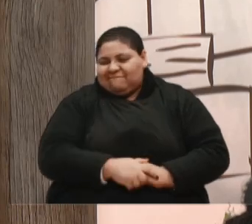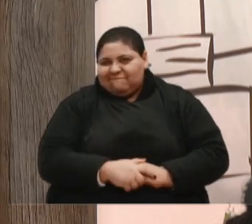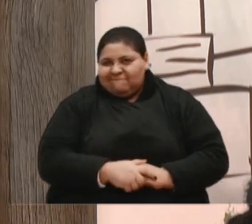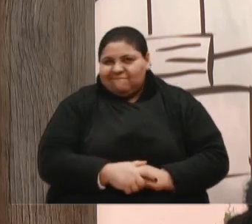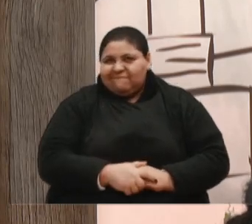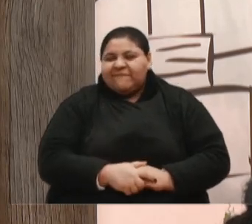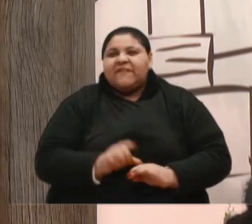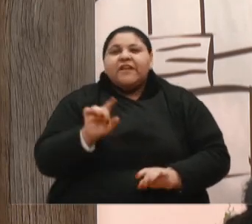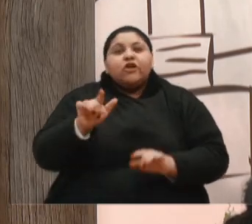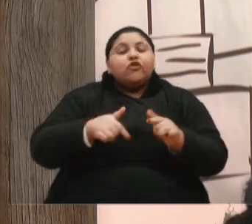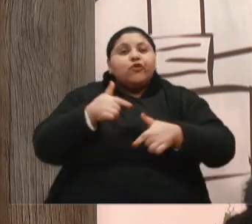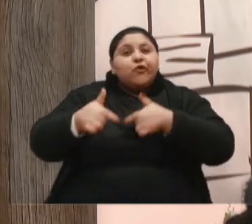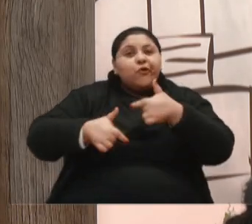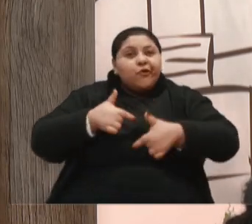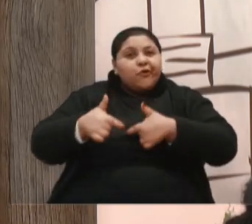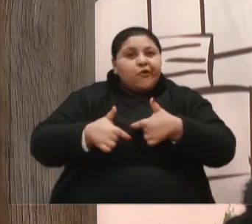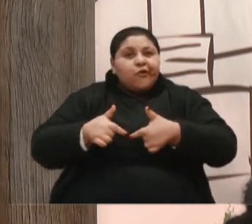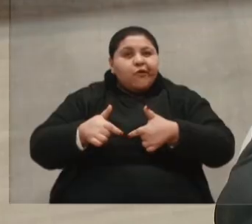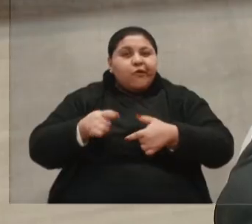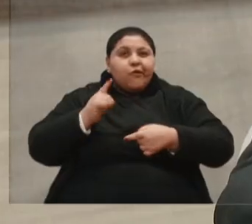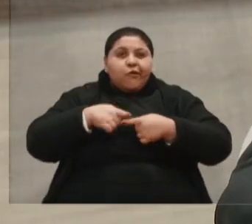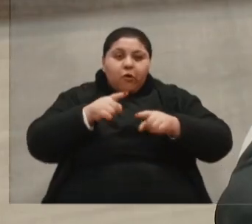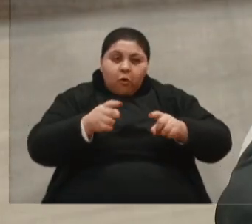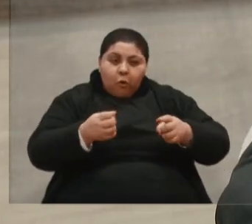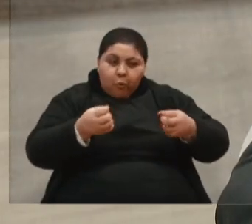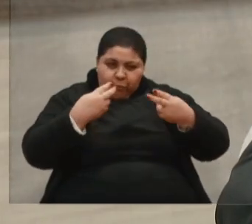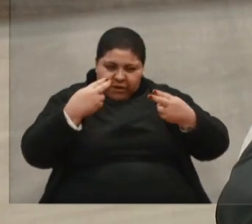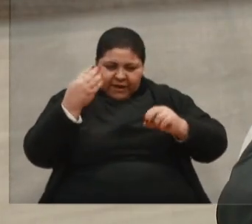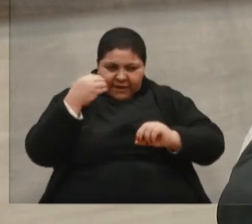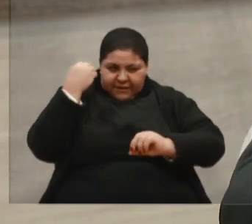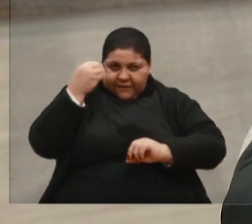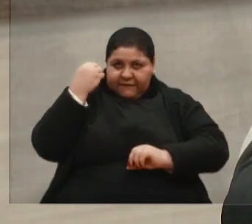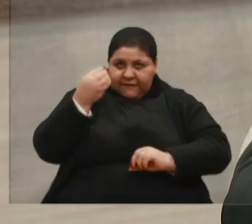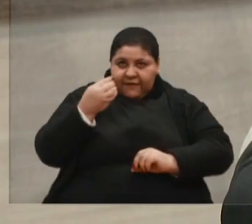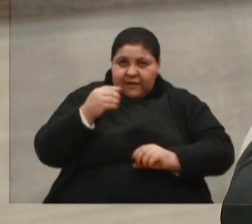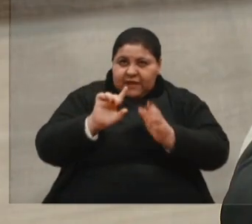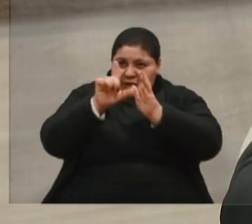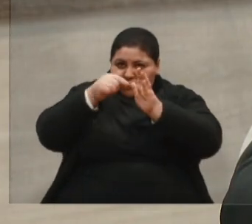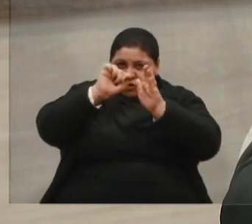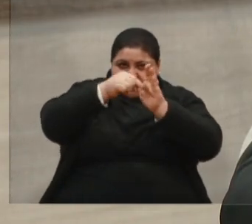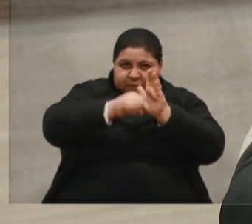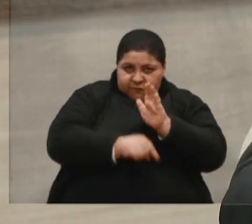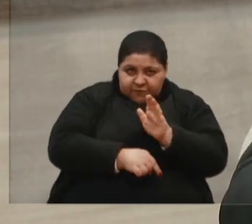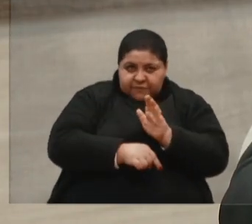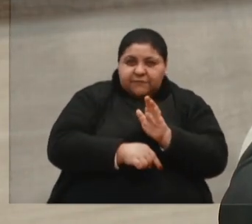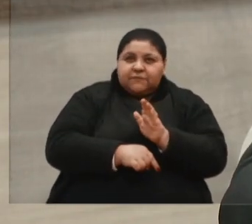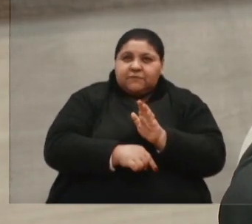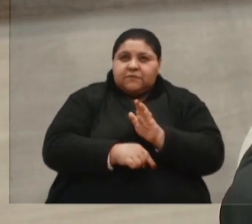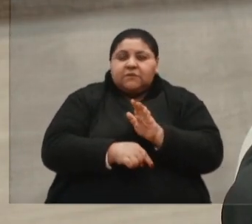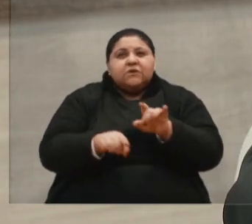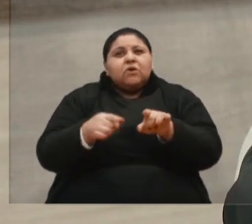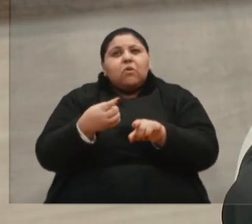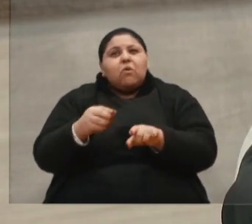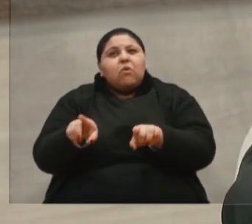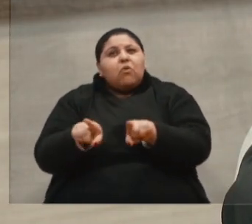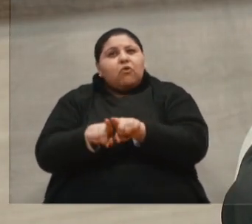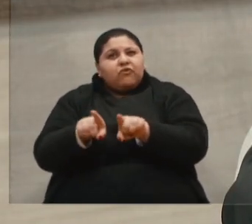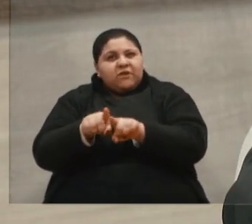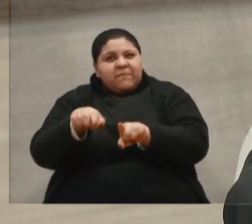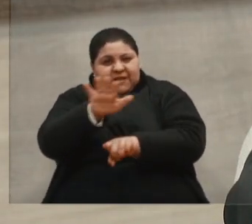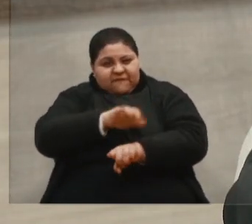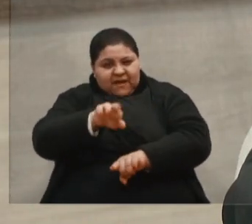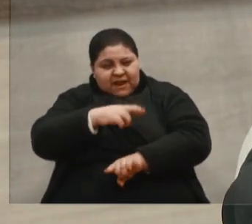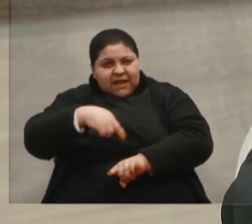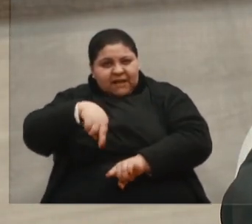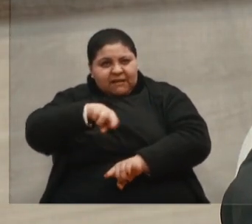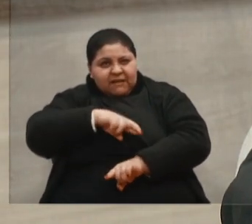né? E tu trabalhaste mais pela perspectiva só da psicologia, e nós vamos aprofundar isso, Uhum. ou também teve